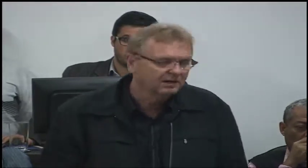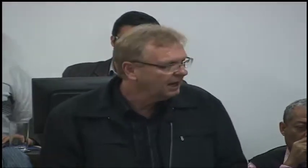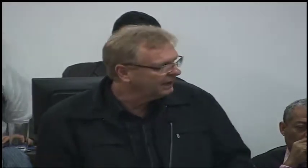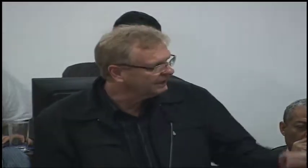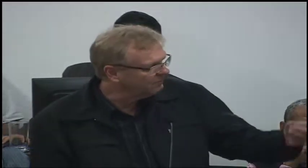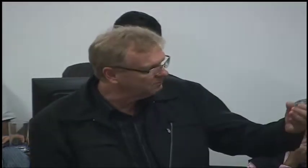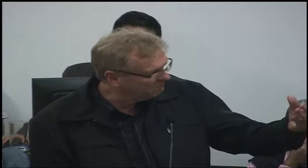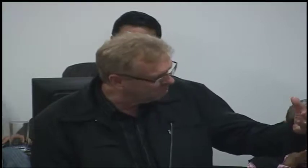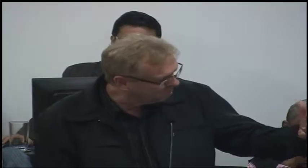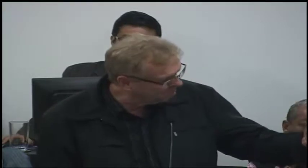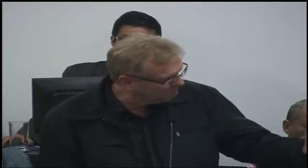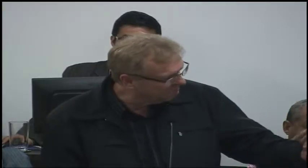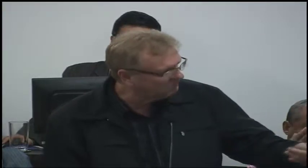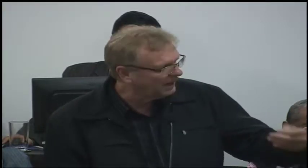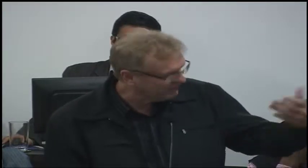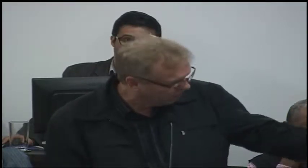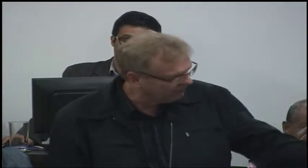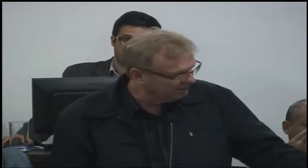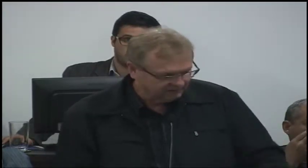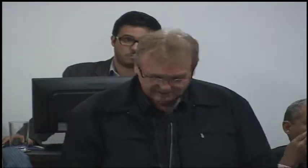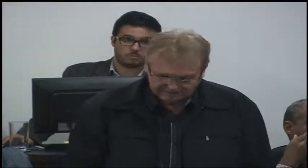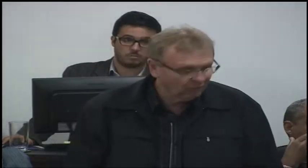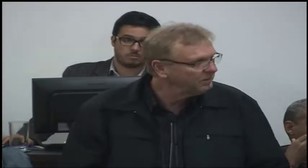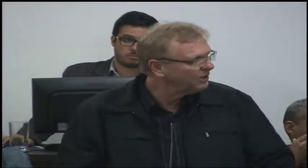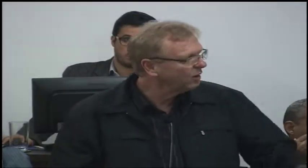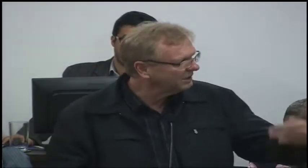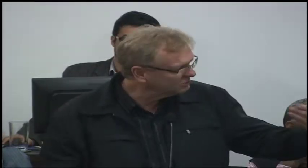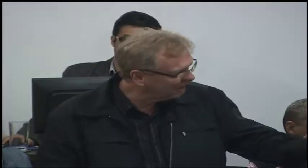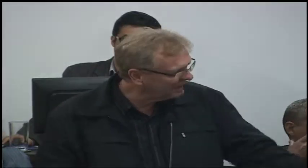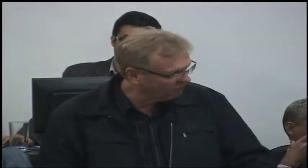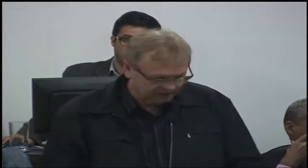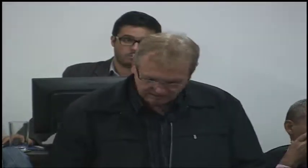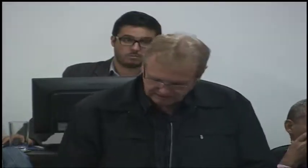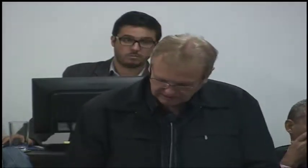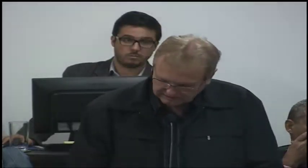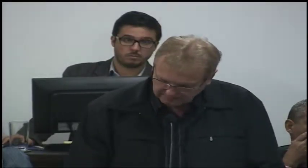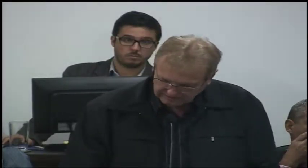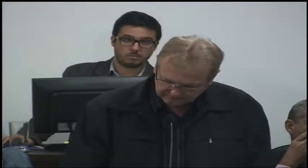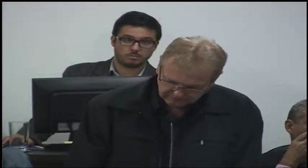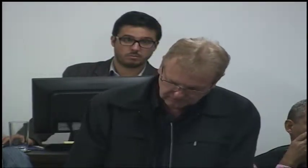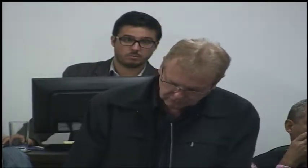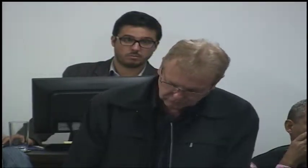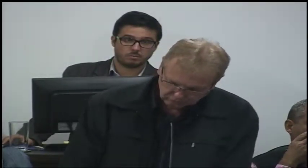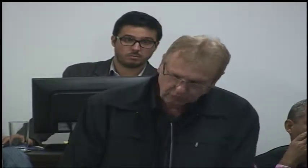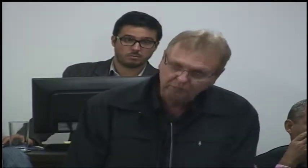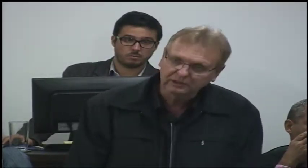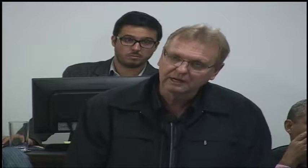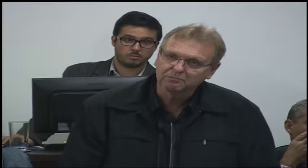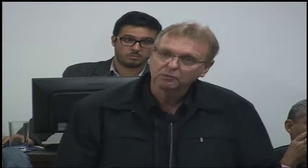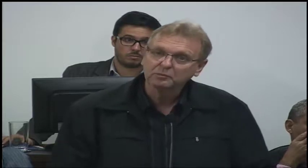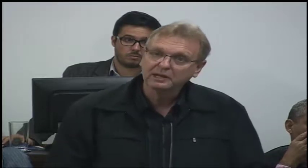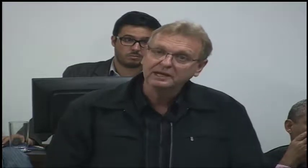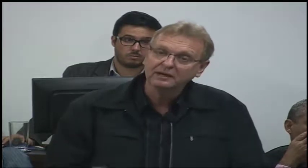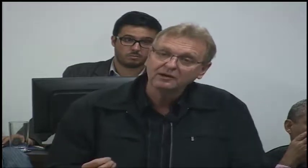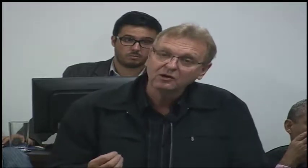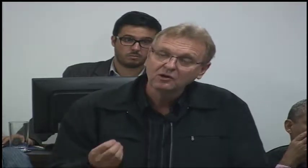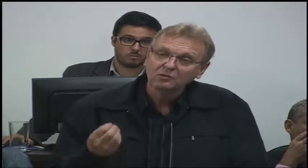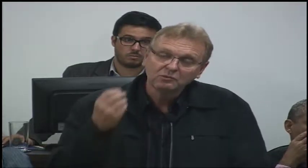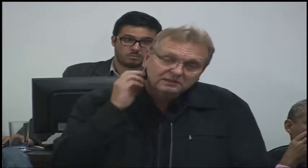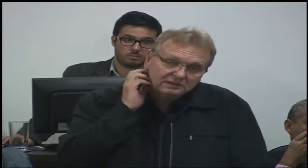explicação até maior, não melhor, mas maior, e também junto ao poder público,